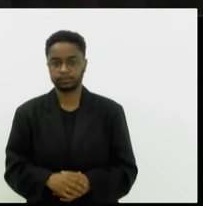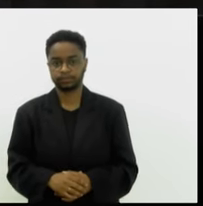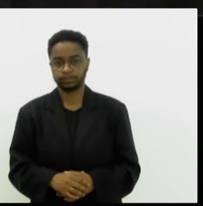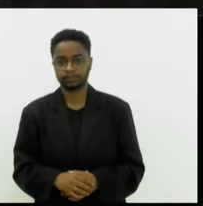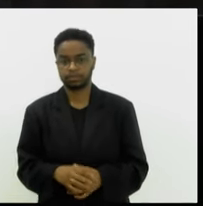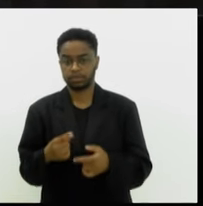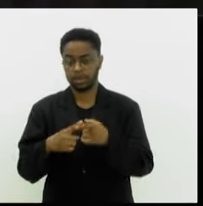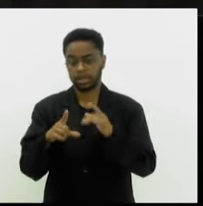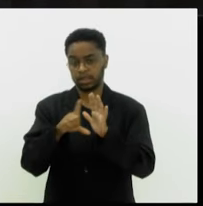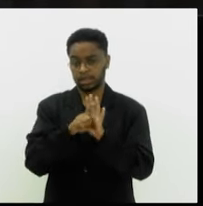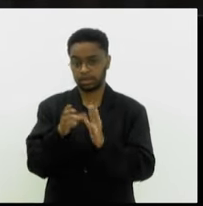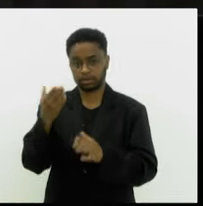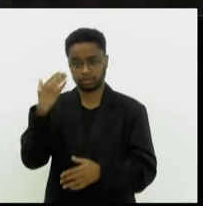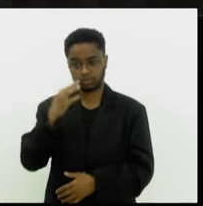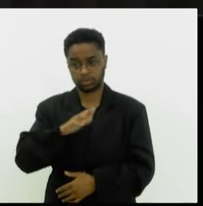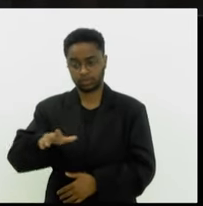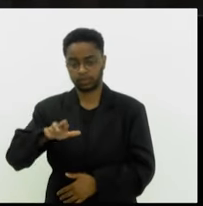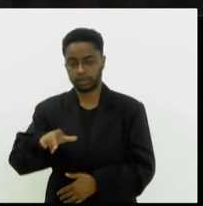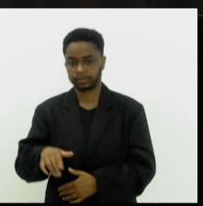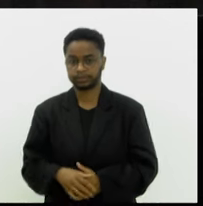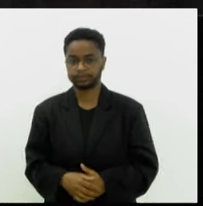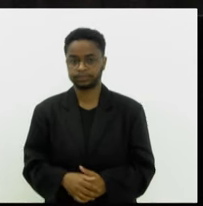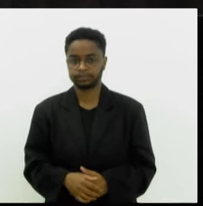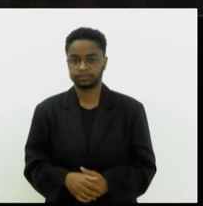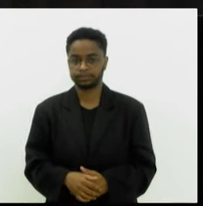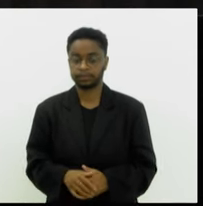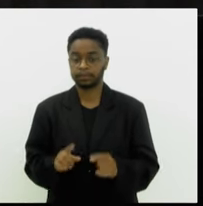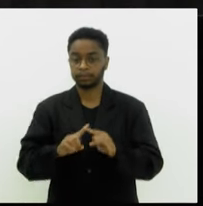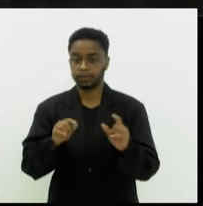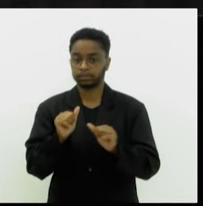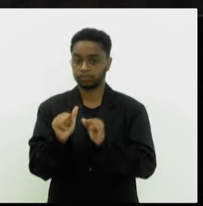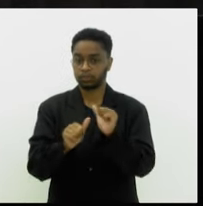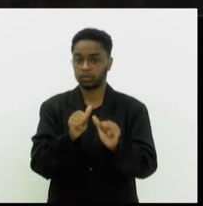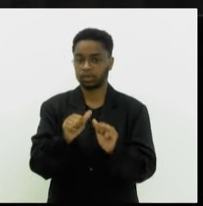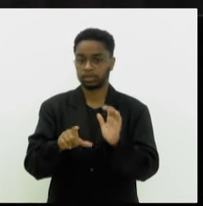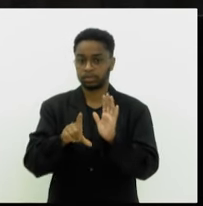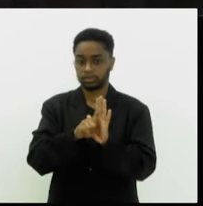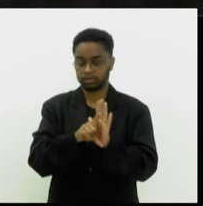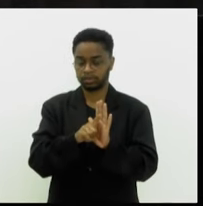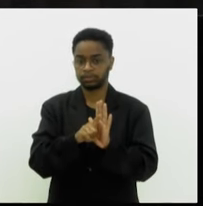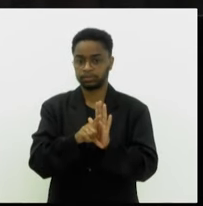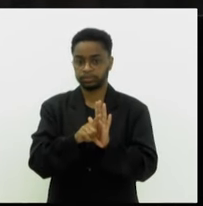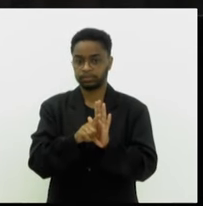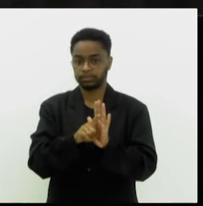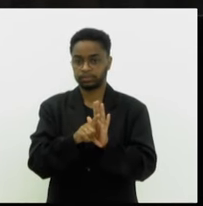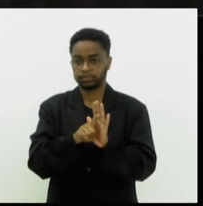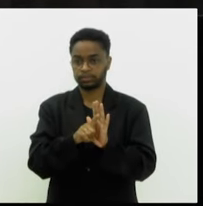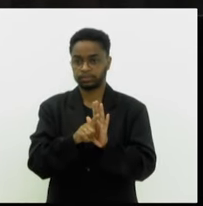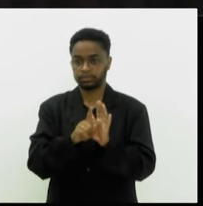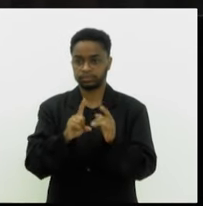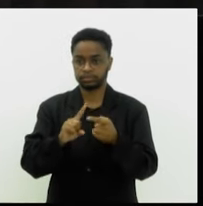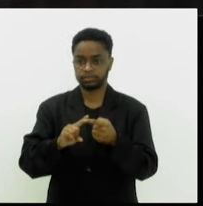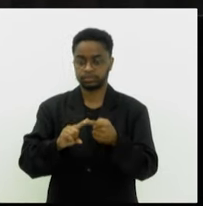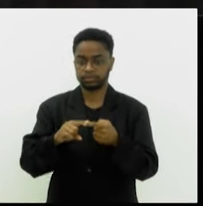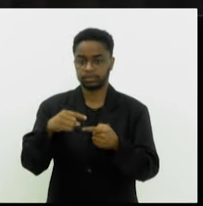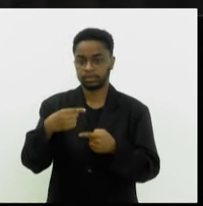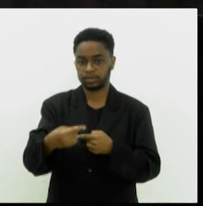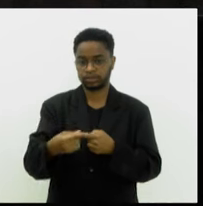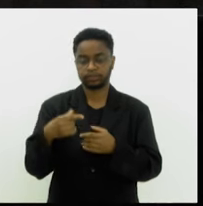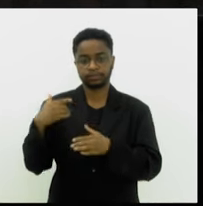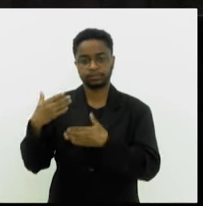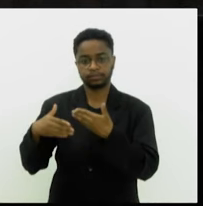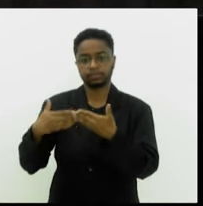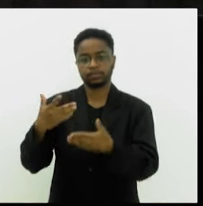Não era lei, né? Se tornou a lei, depois dos